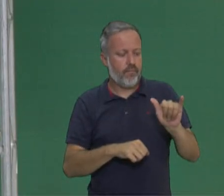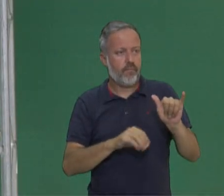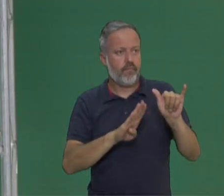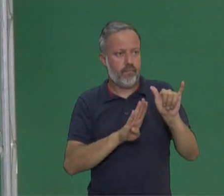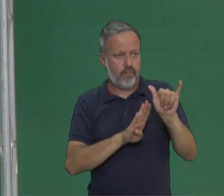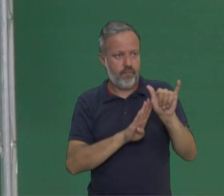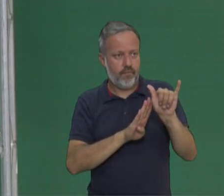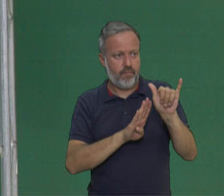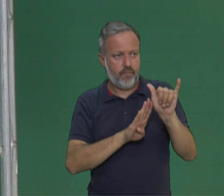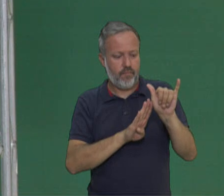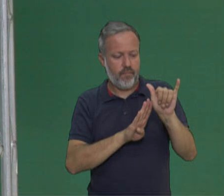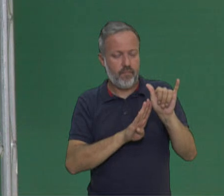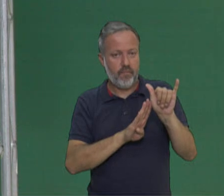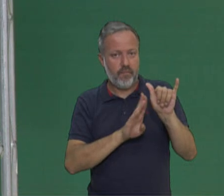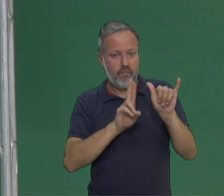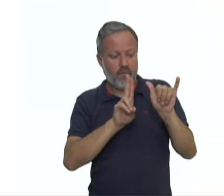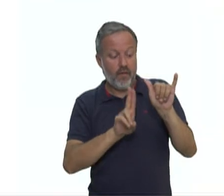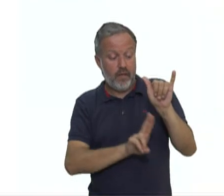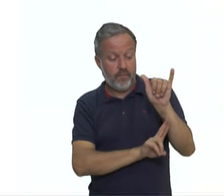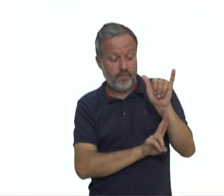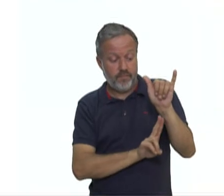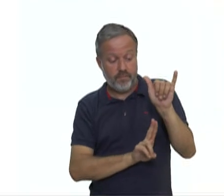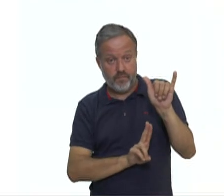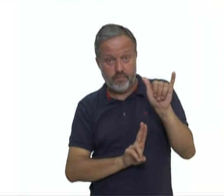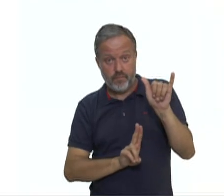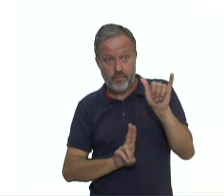gente usa? Nome,